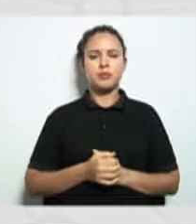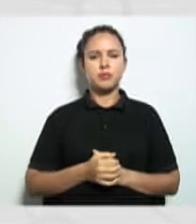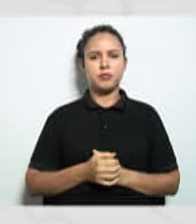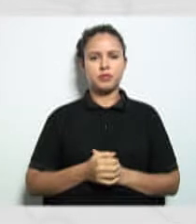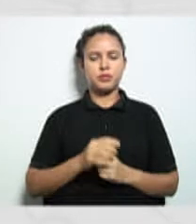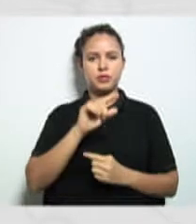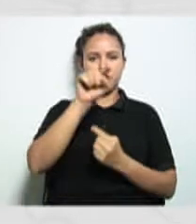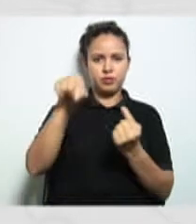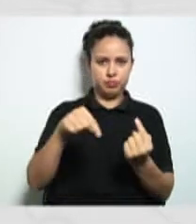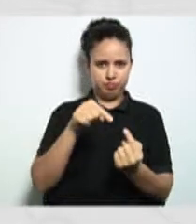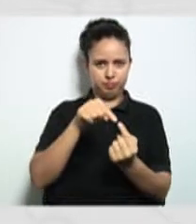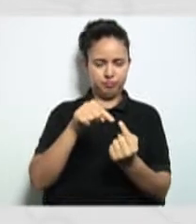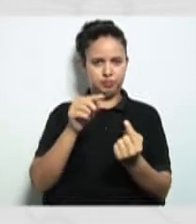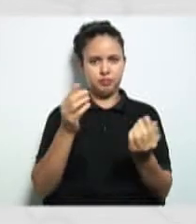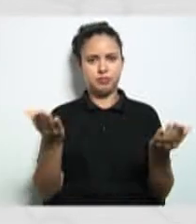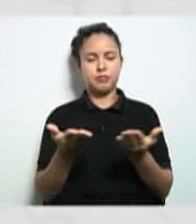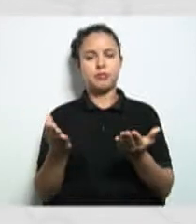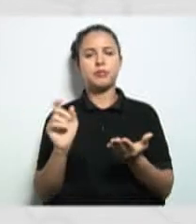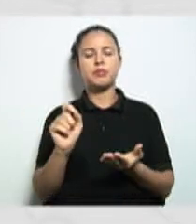Nossos objetivos.